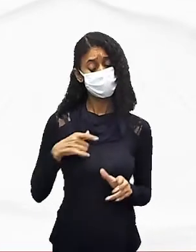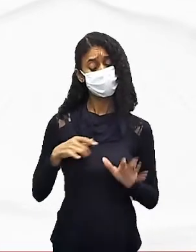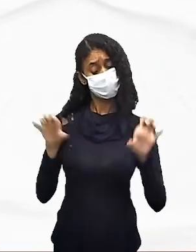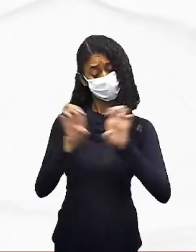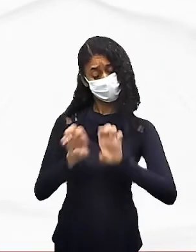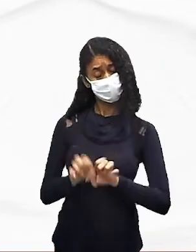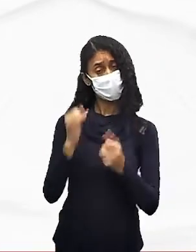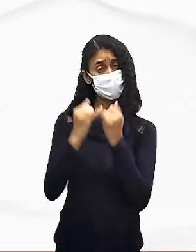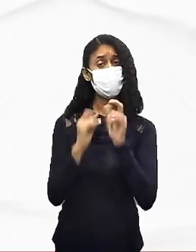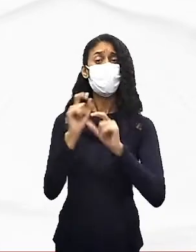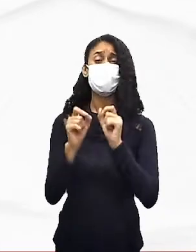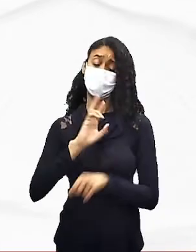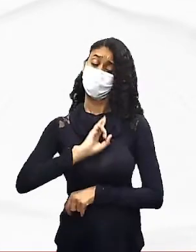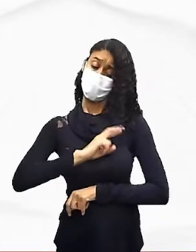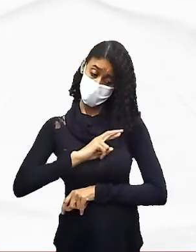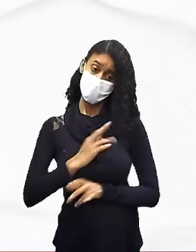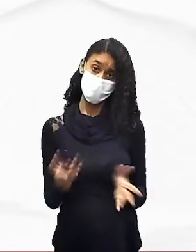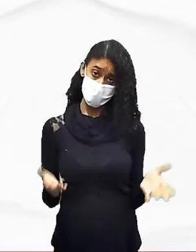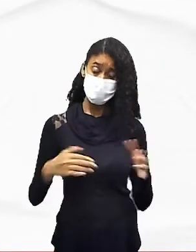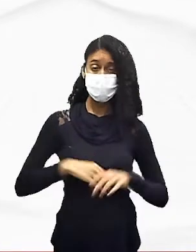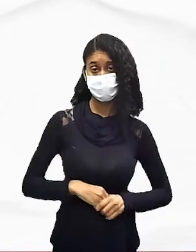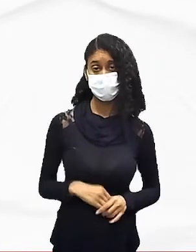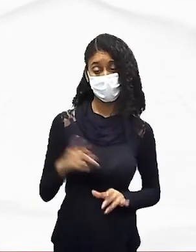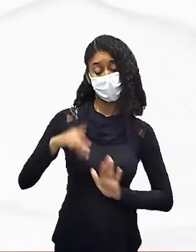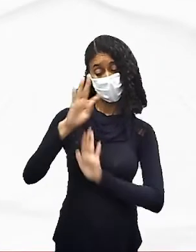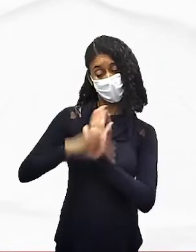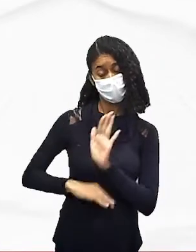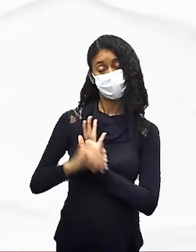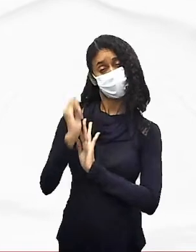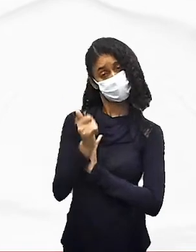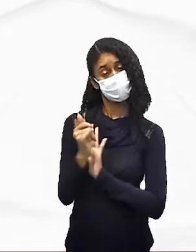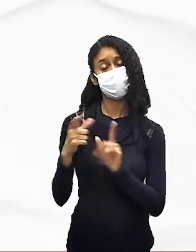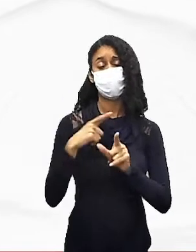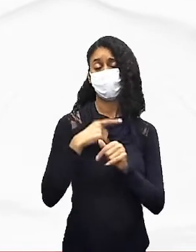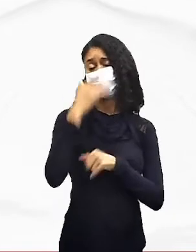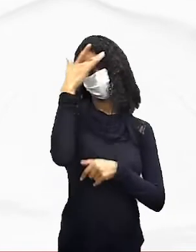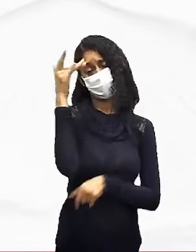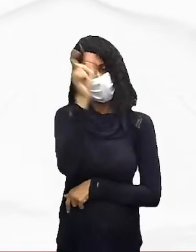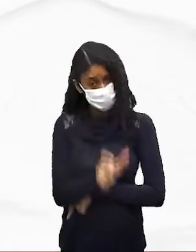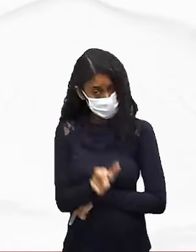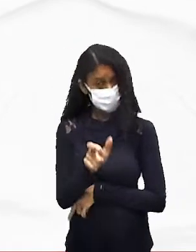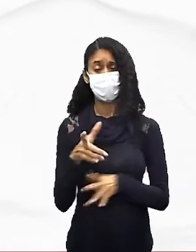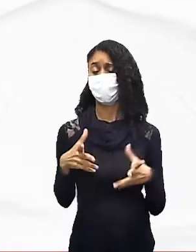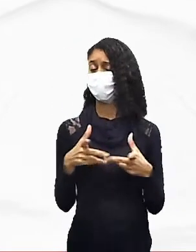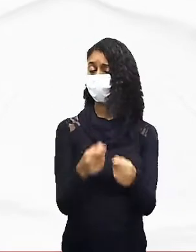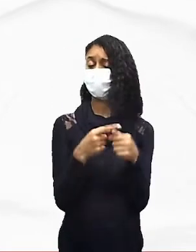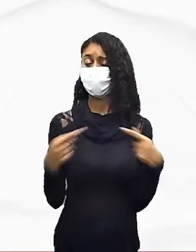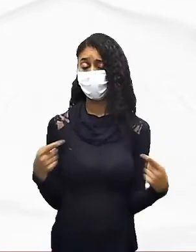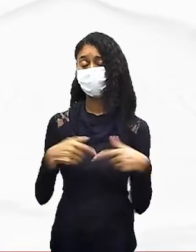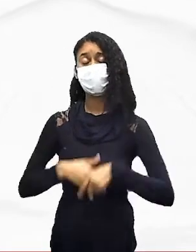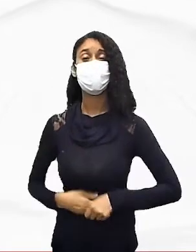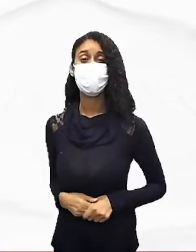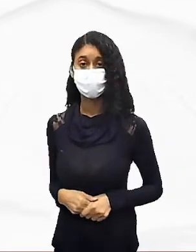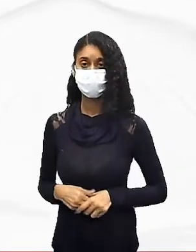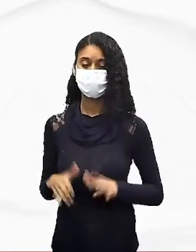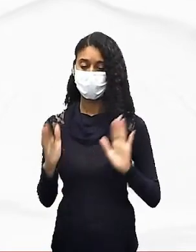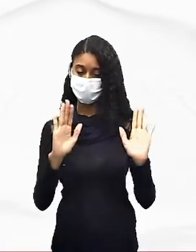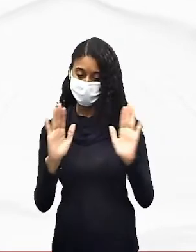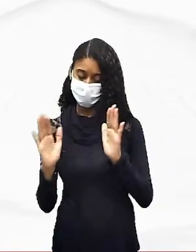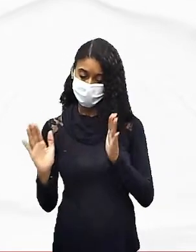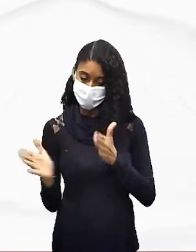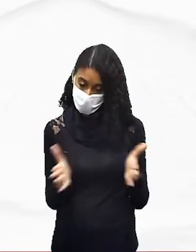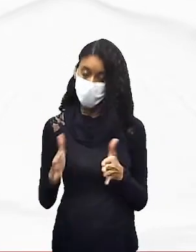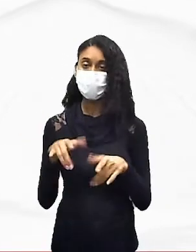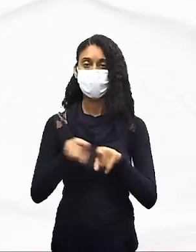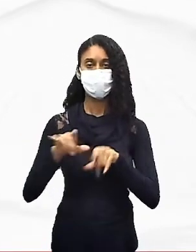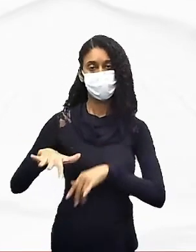se parece com romance, é um texto narrativo, tem personagem, tudo e tal. Tempo, espaço, tudo